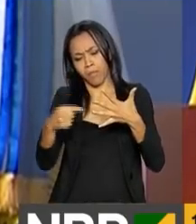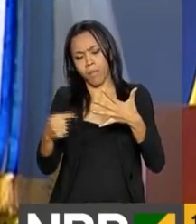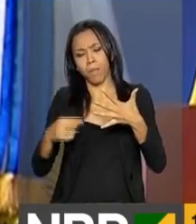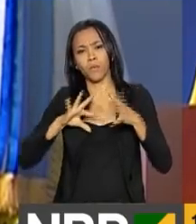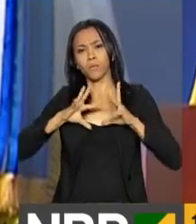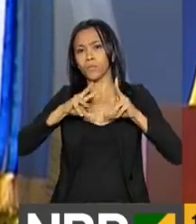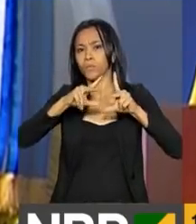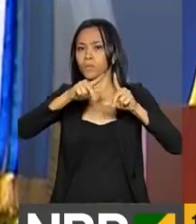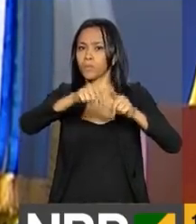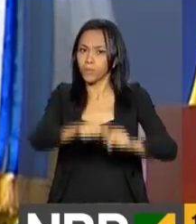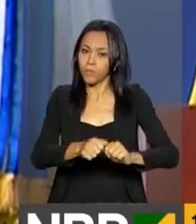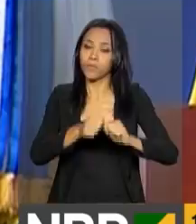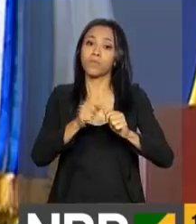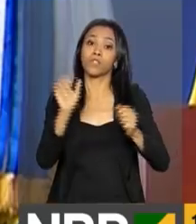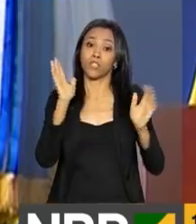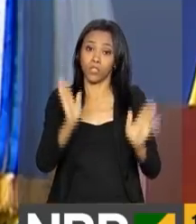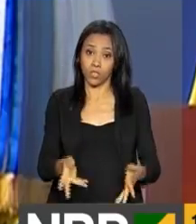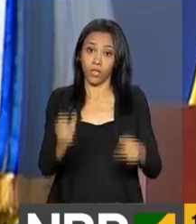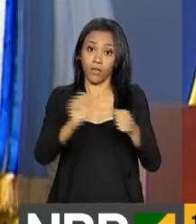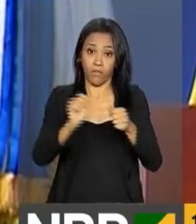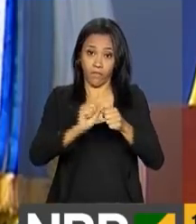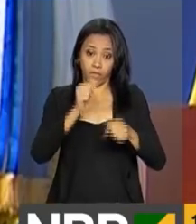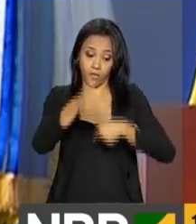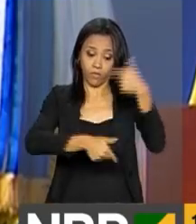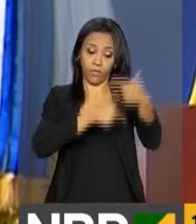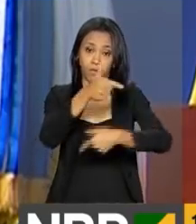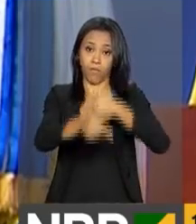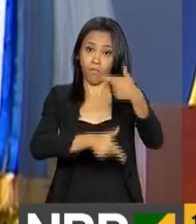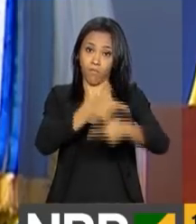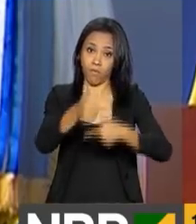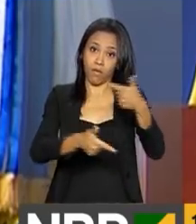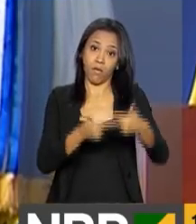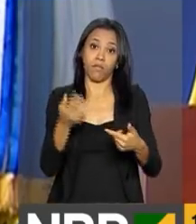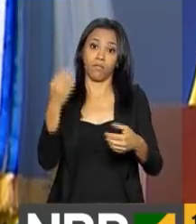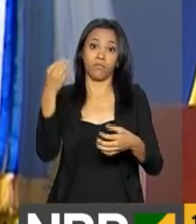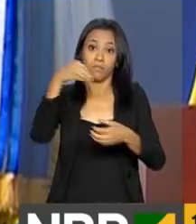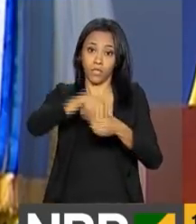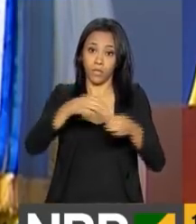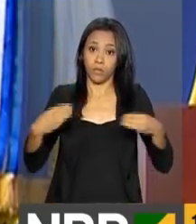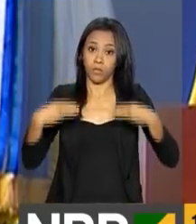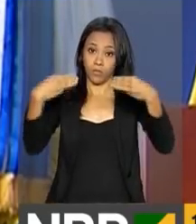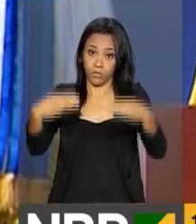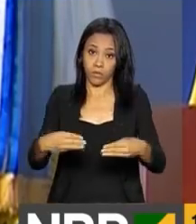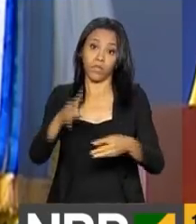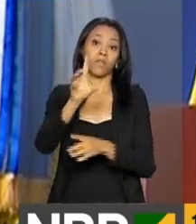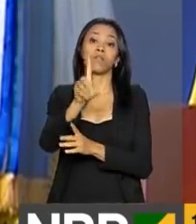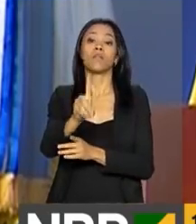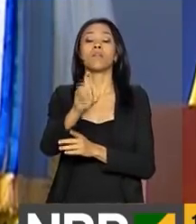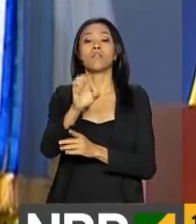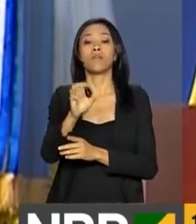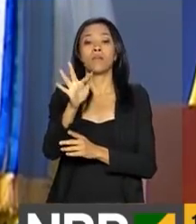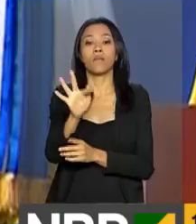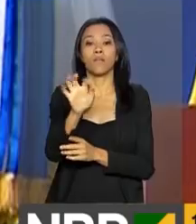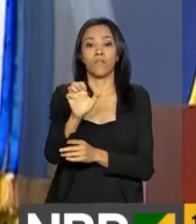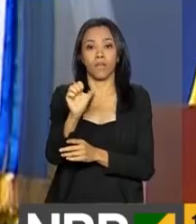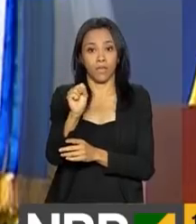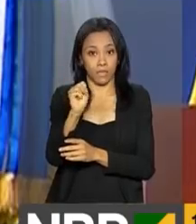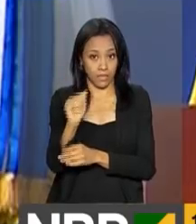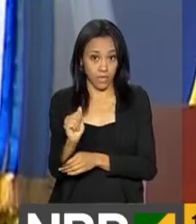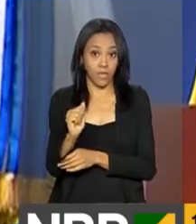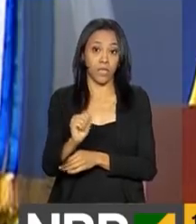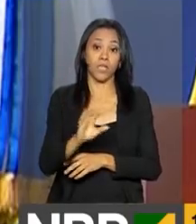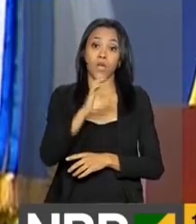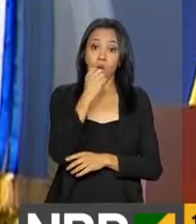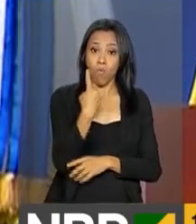atividades extraordinárias que foram feitas neste, convenhamos, eu quero ressaltar este fato, neste ano e meio de governo.